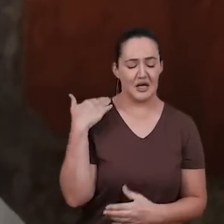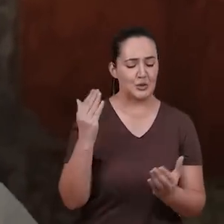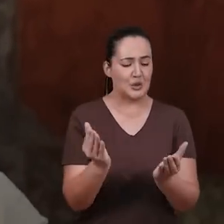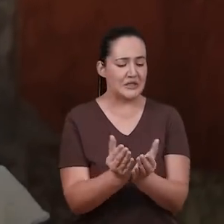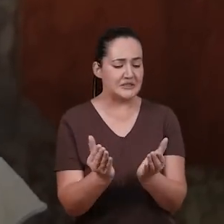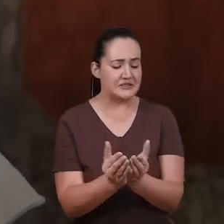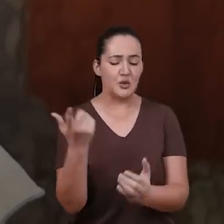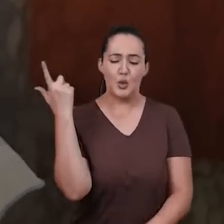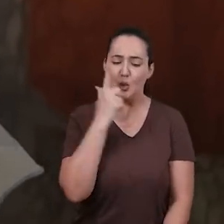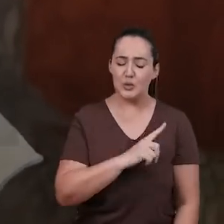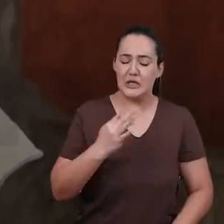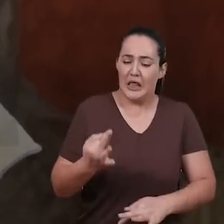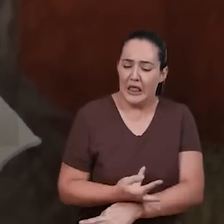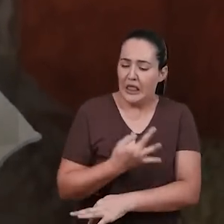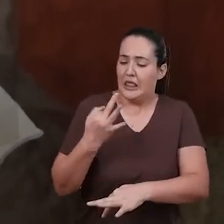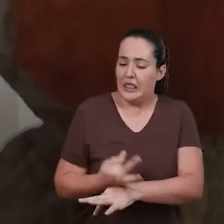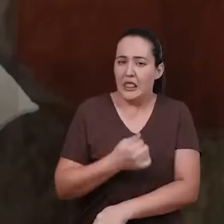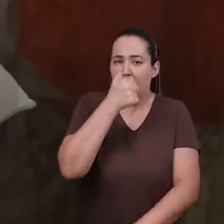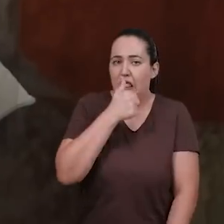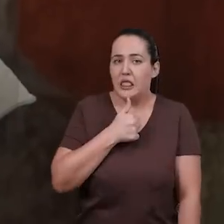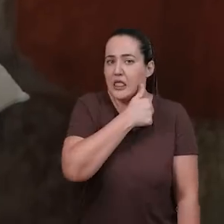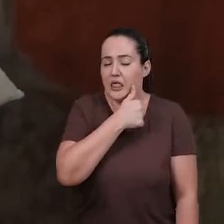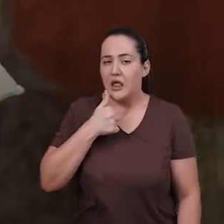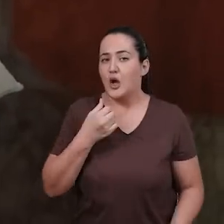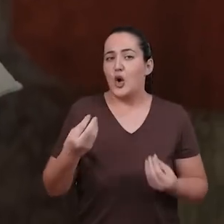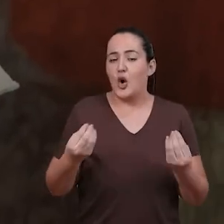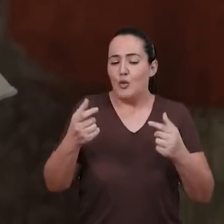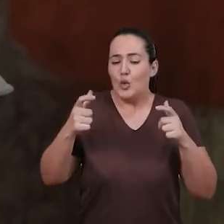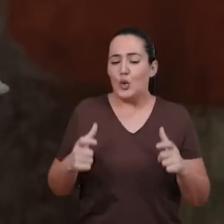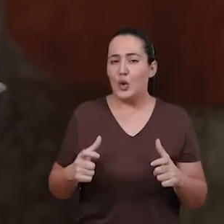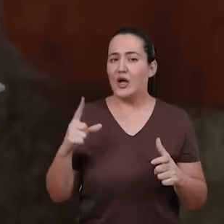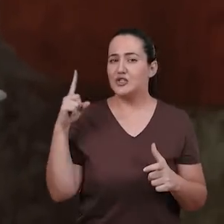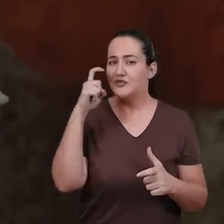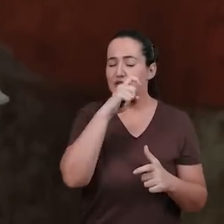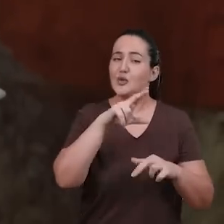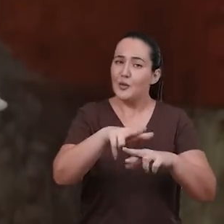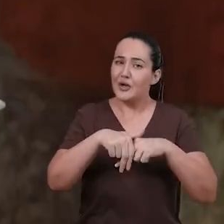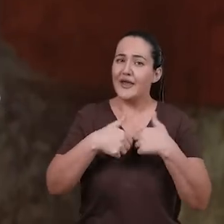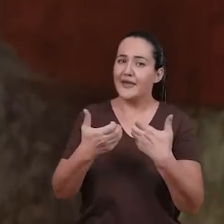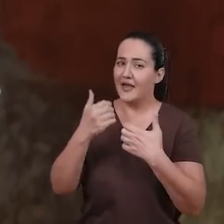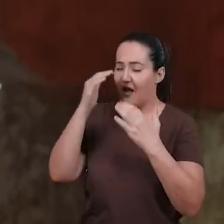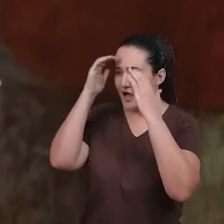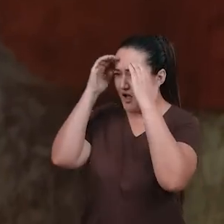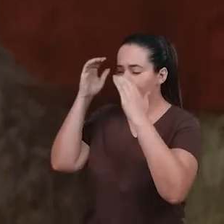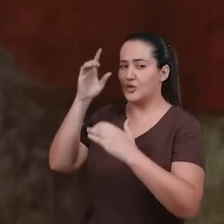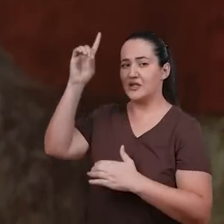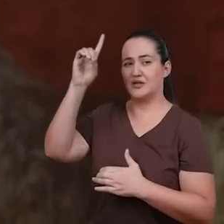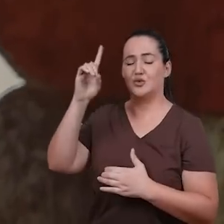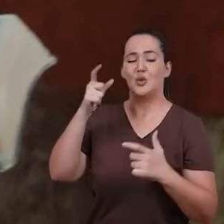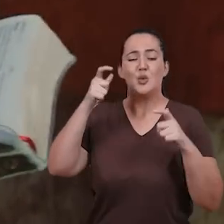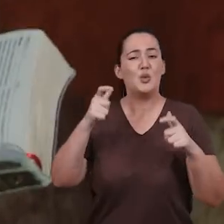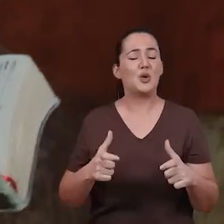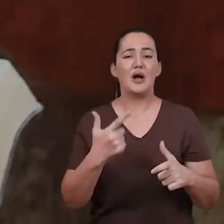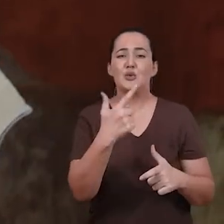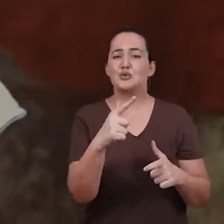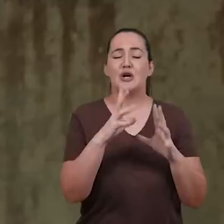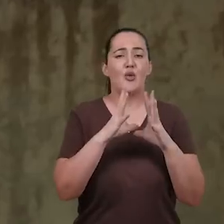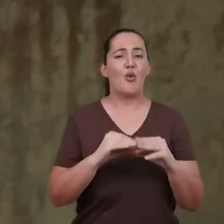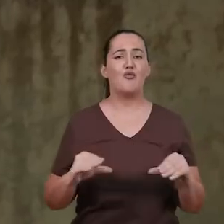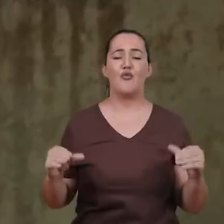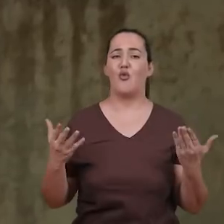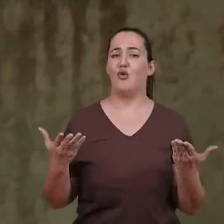que os cristãos passavam se refugiando nesse lugar inóspito por causa da sua fé, nesse lugar tão